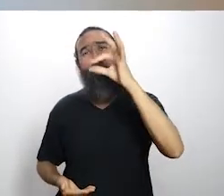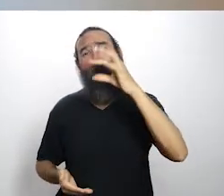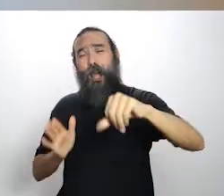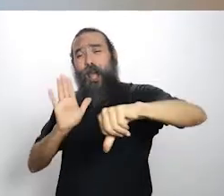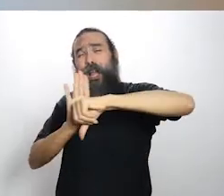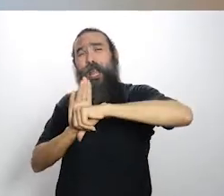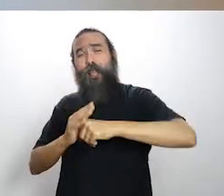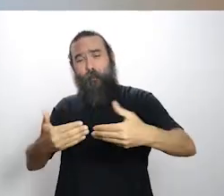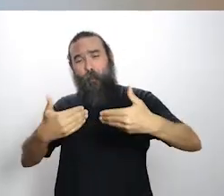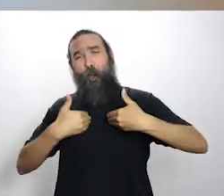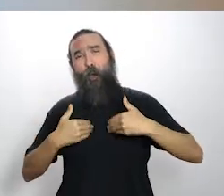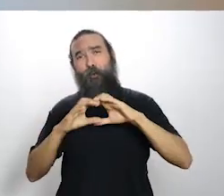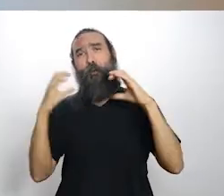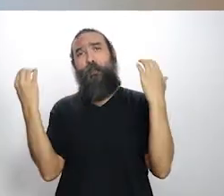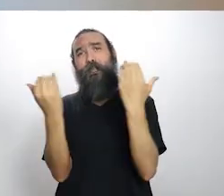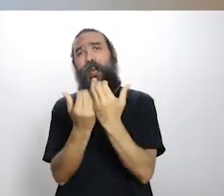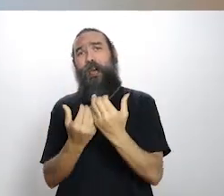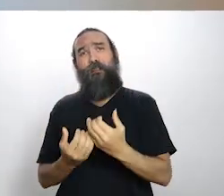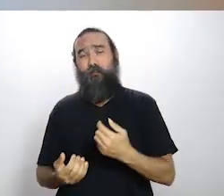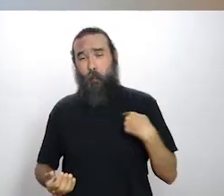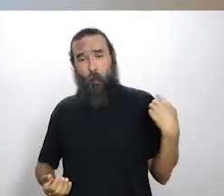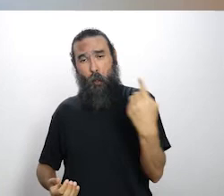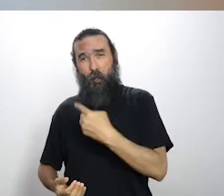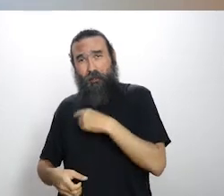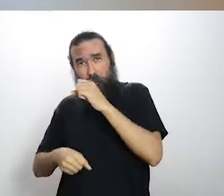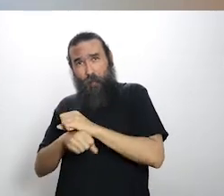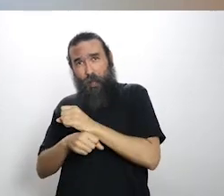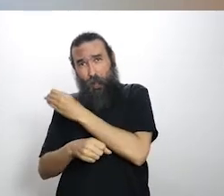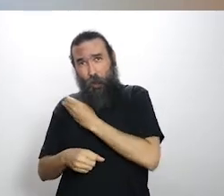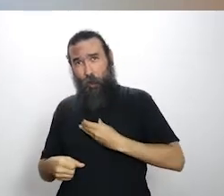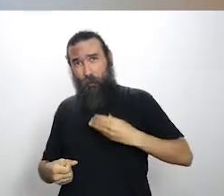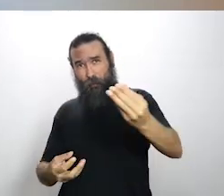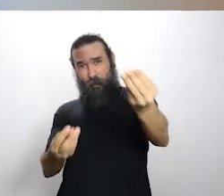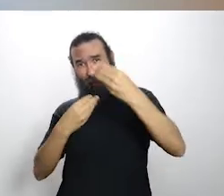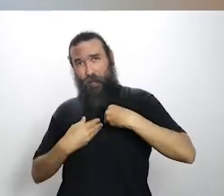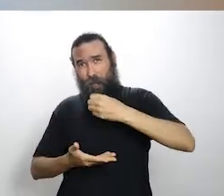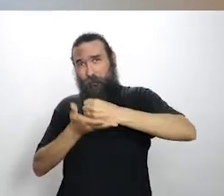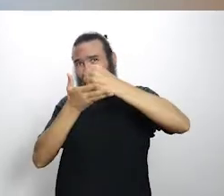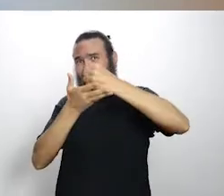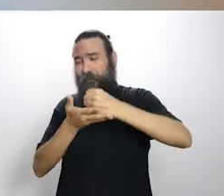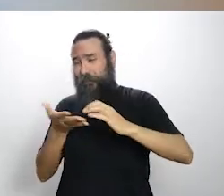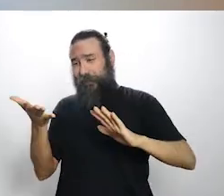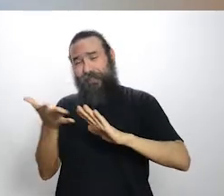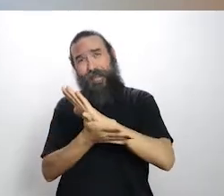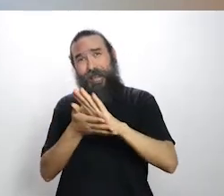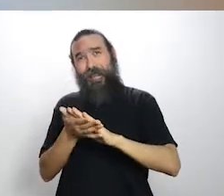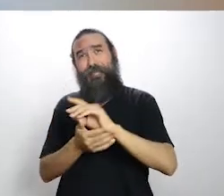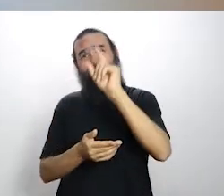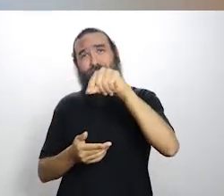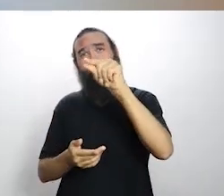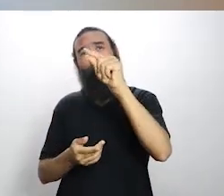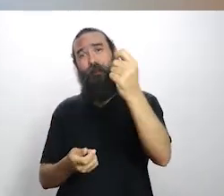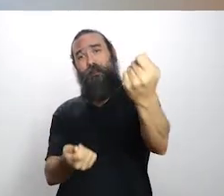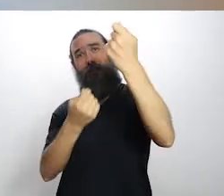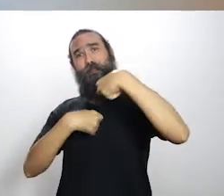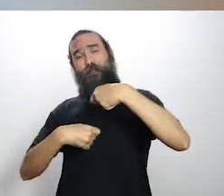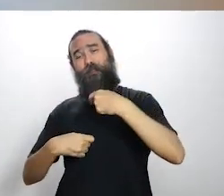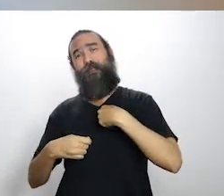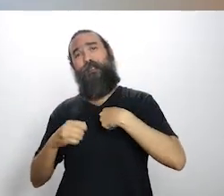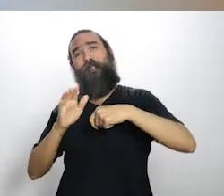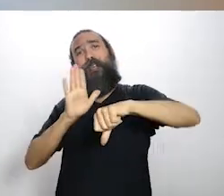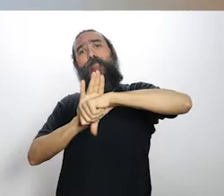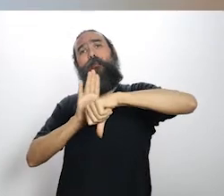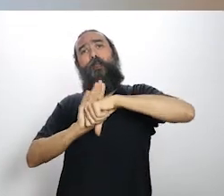criminosos. Porque a lógica se dá em cima de um cenário de violência,